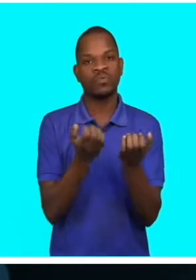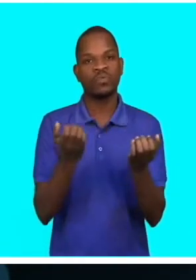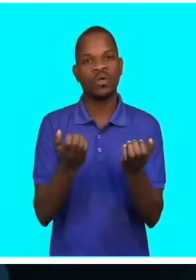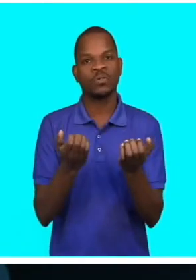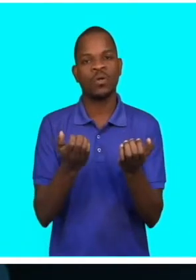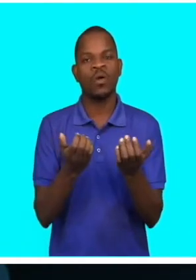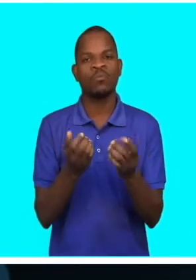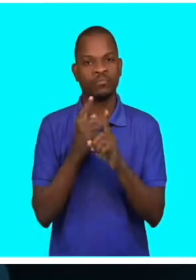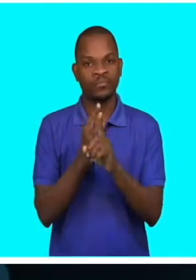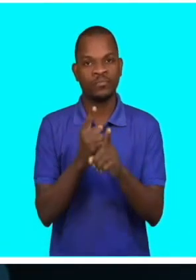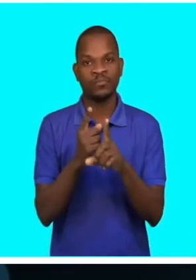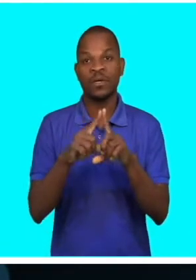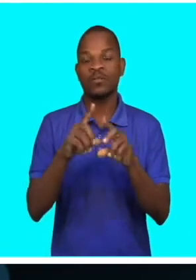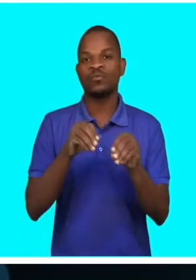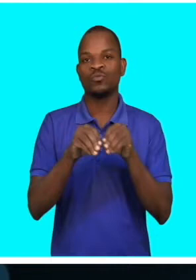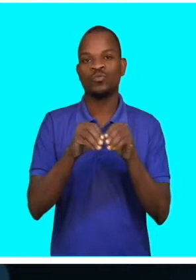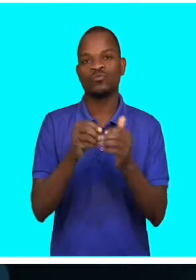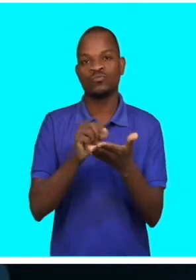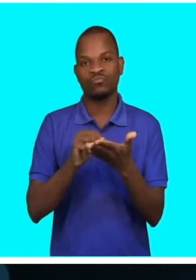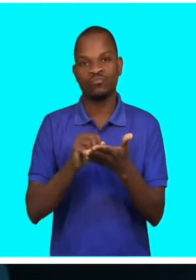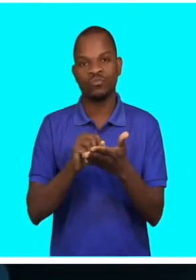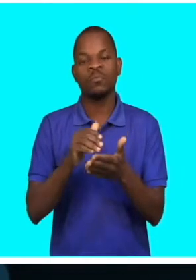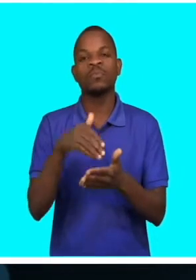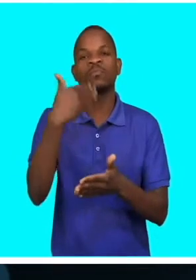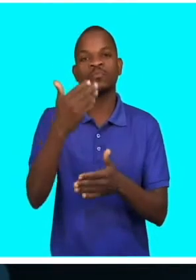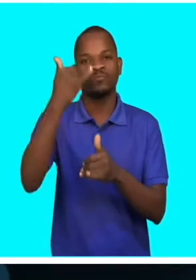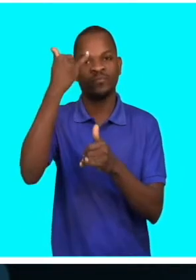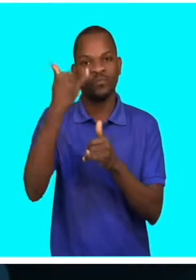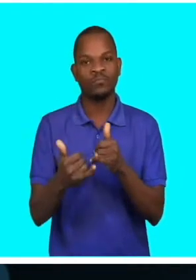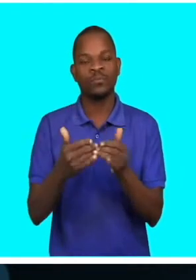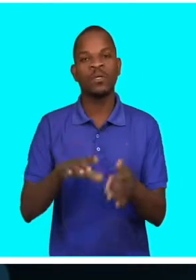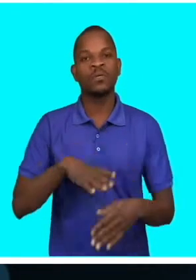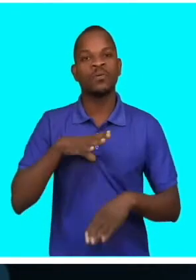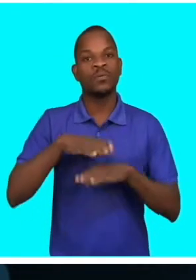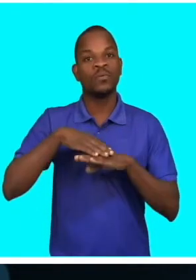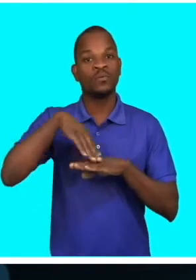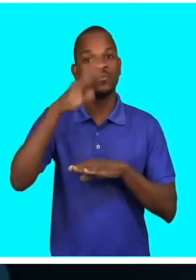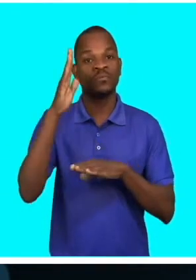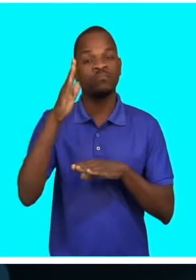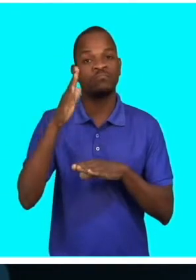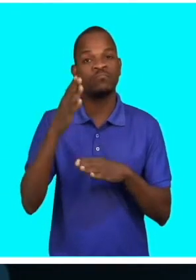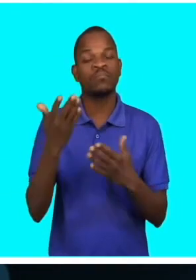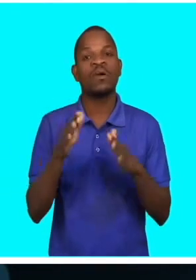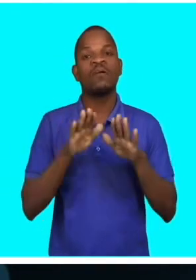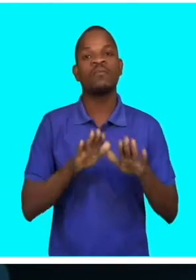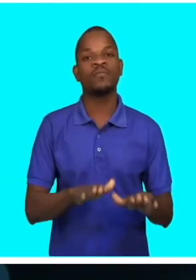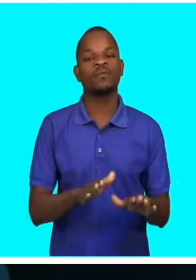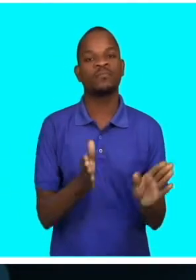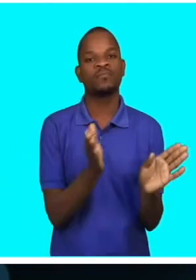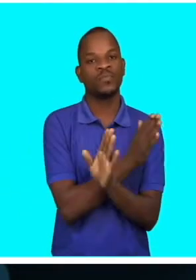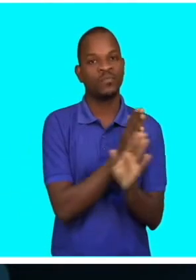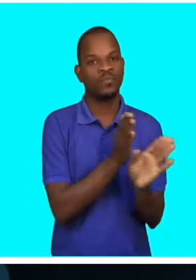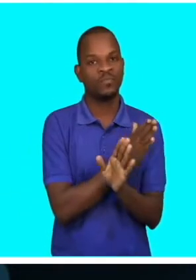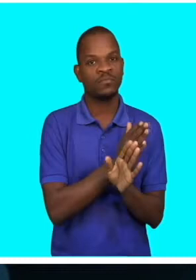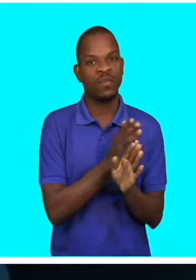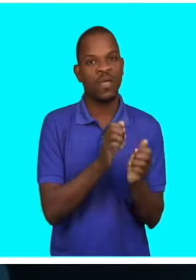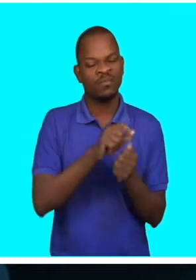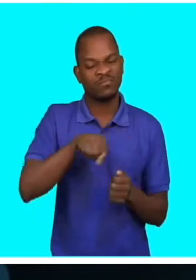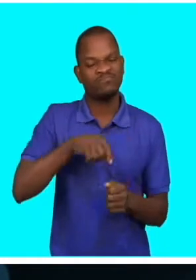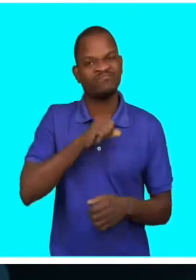vão para a fase de jogos escolares, terminado porque a idade já não permite, pronto, ficam de forma.